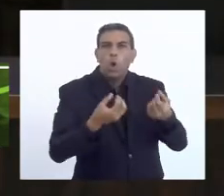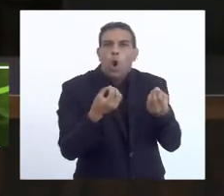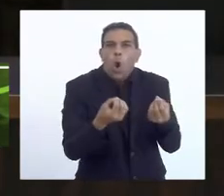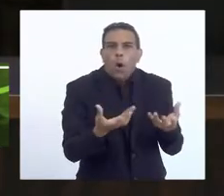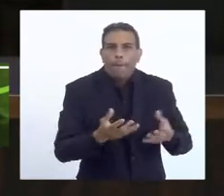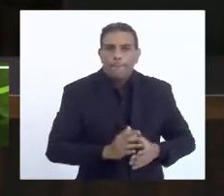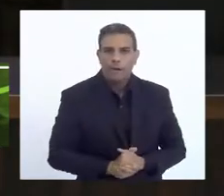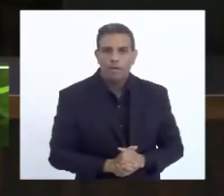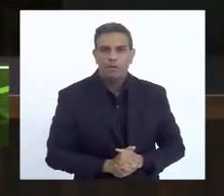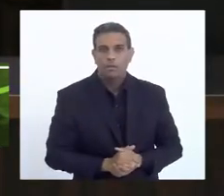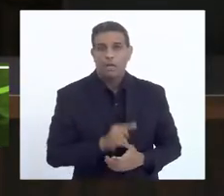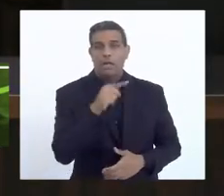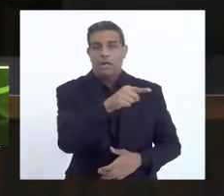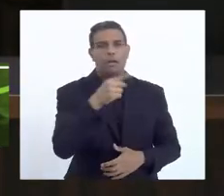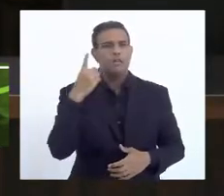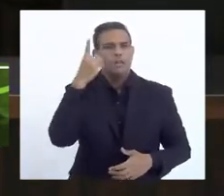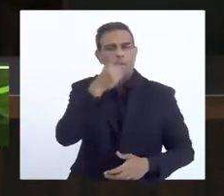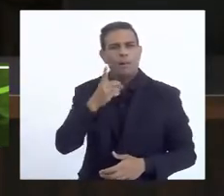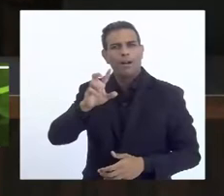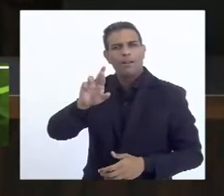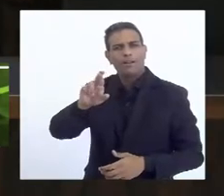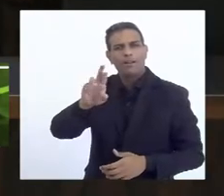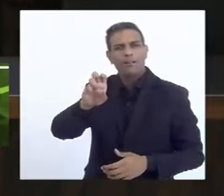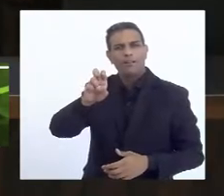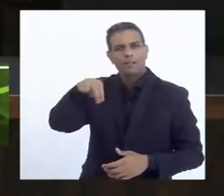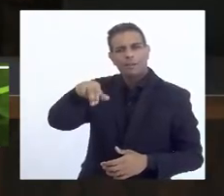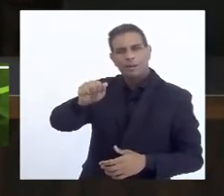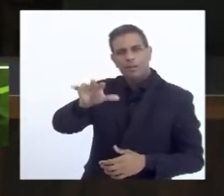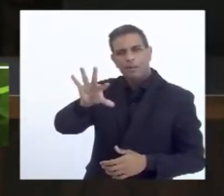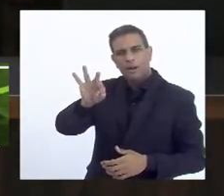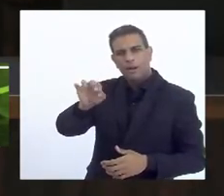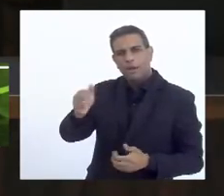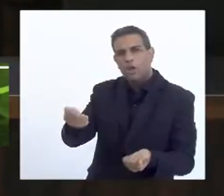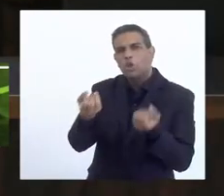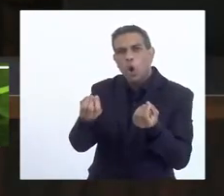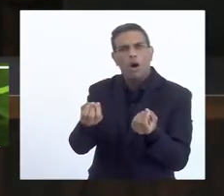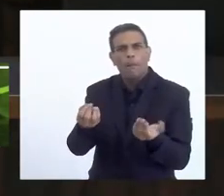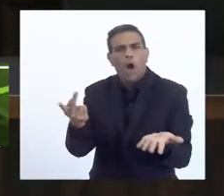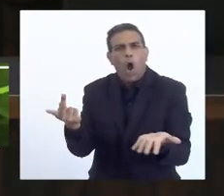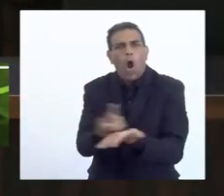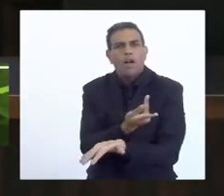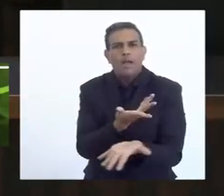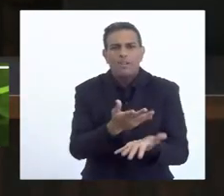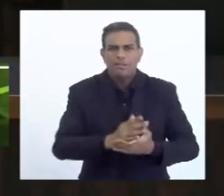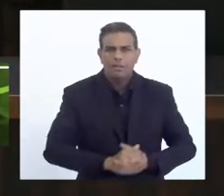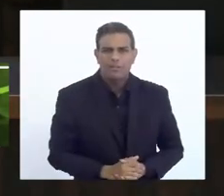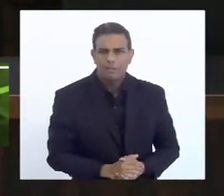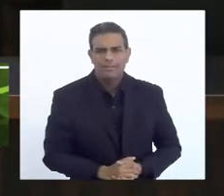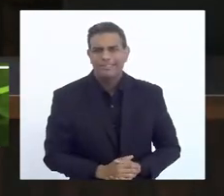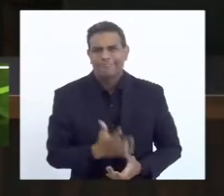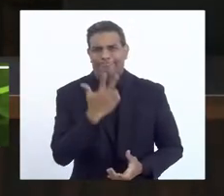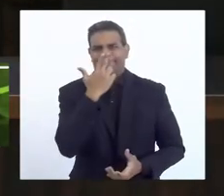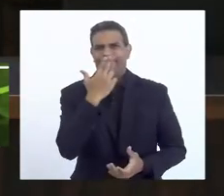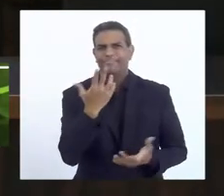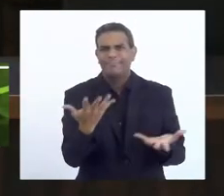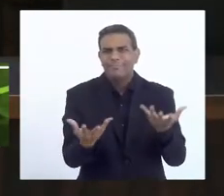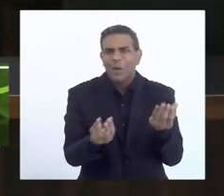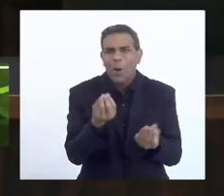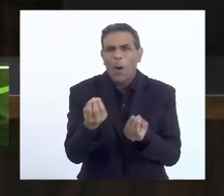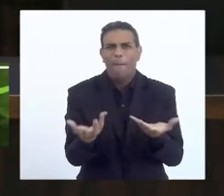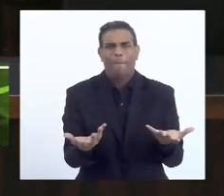da deputada Renata Souza. É impressionante o que a gente vê aqui dentro. É porque isso não sai, né,